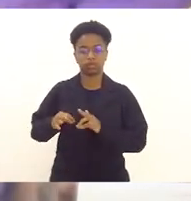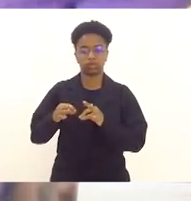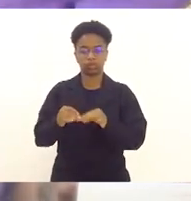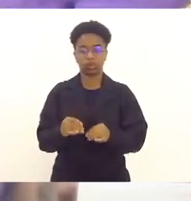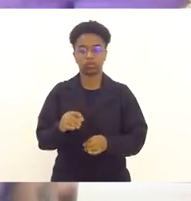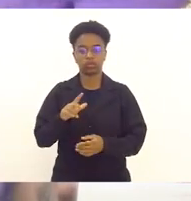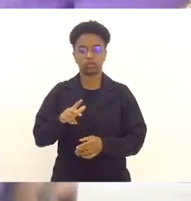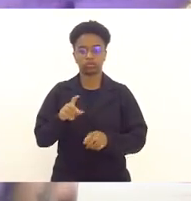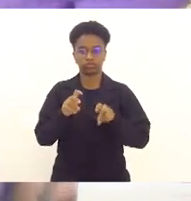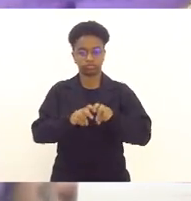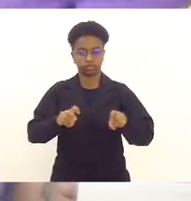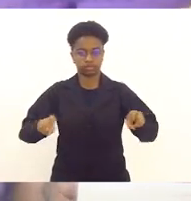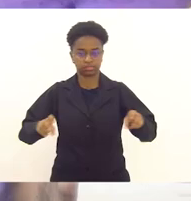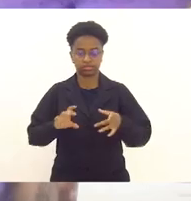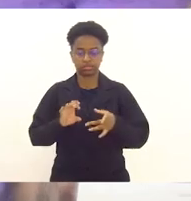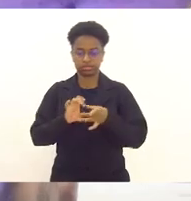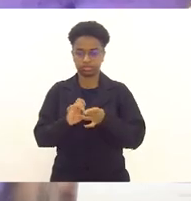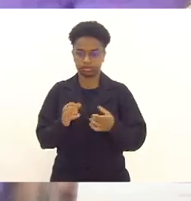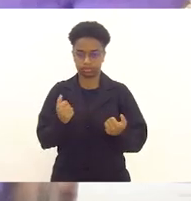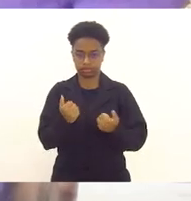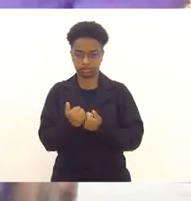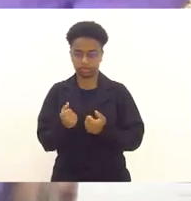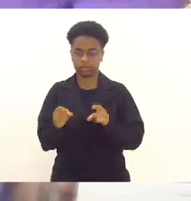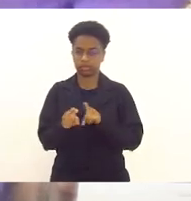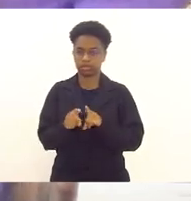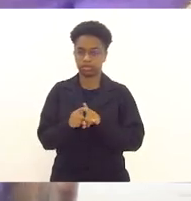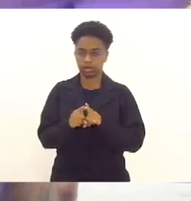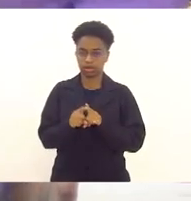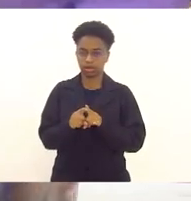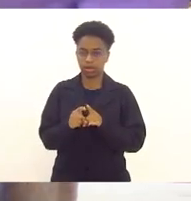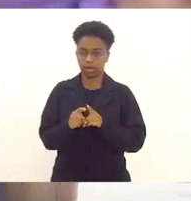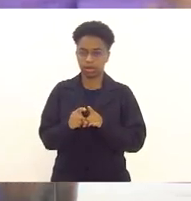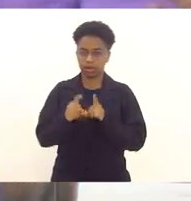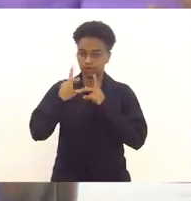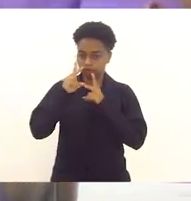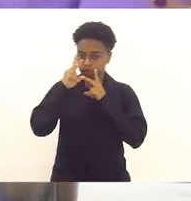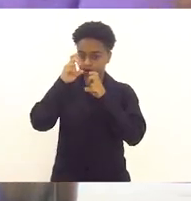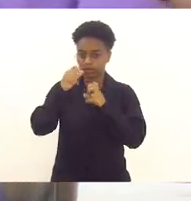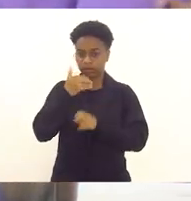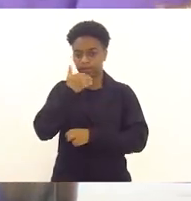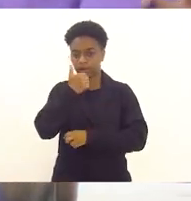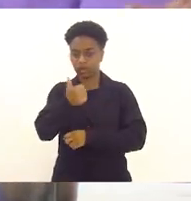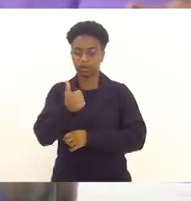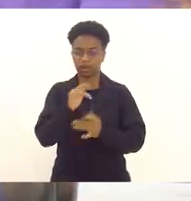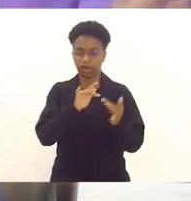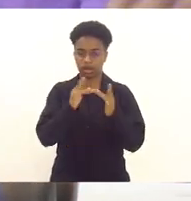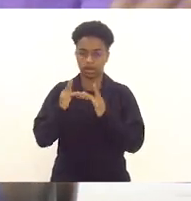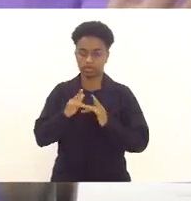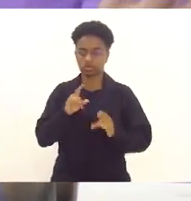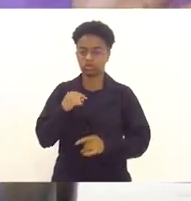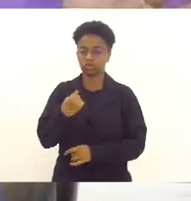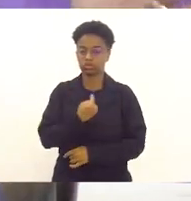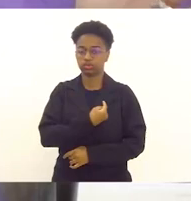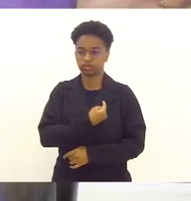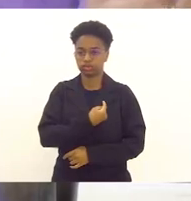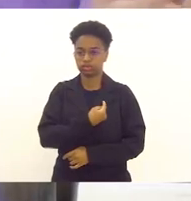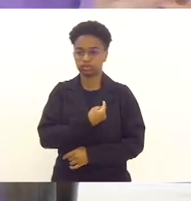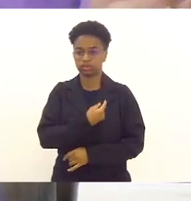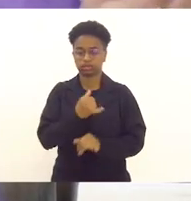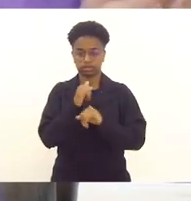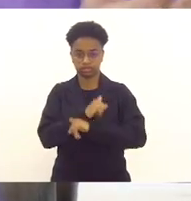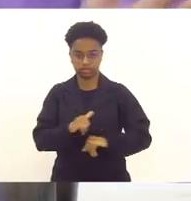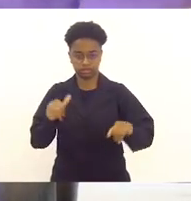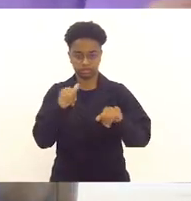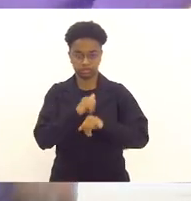mesa todas parceiras nossas fortificando a rede nós fizemos nós impactamos com as campanhas